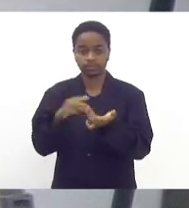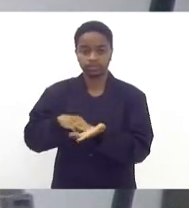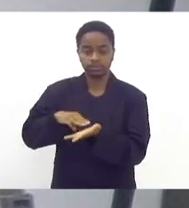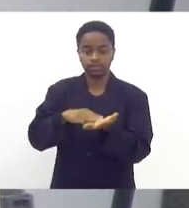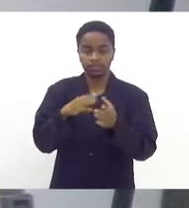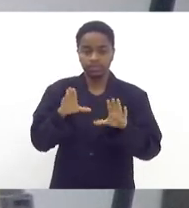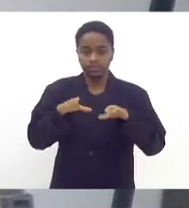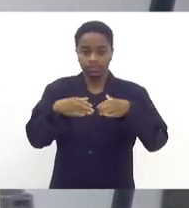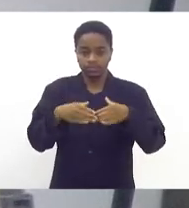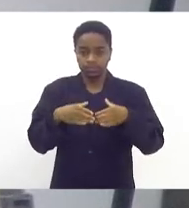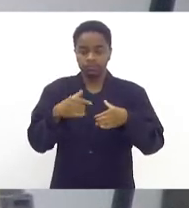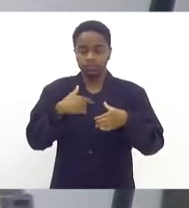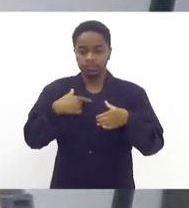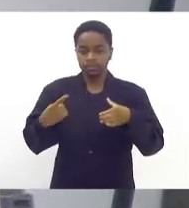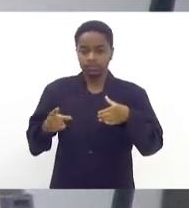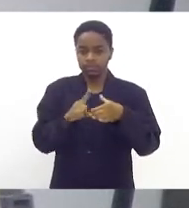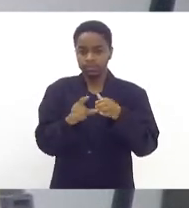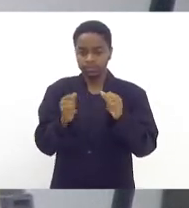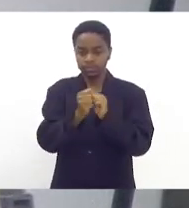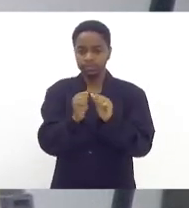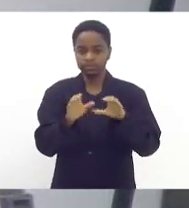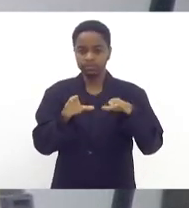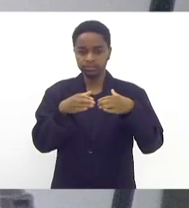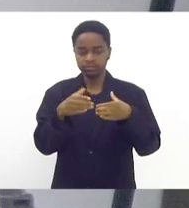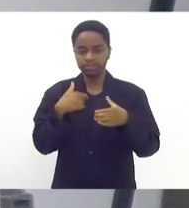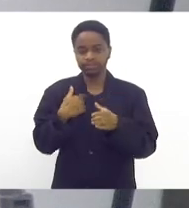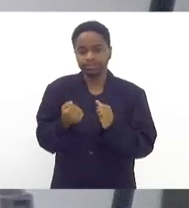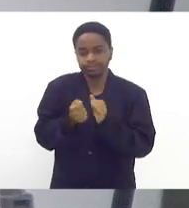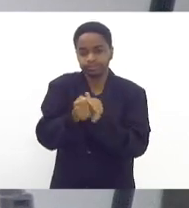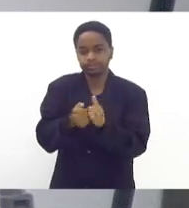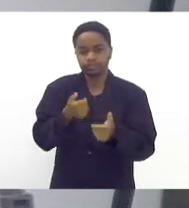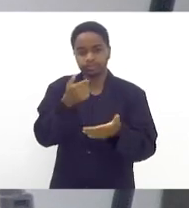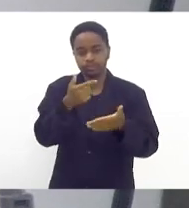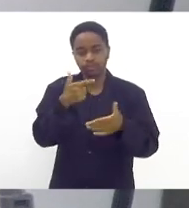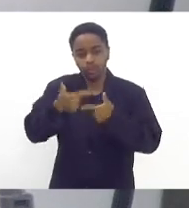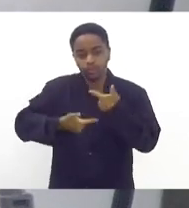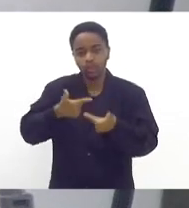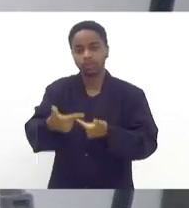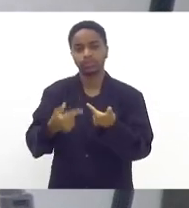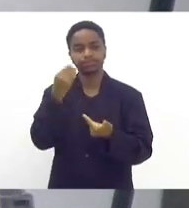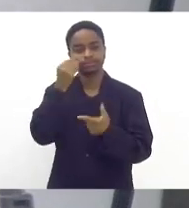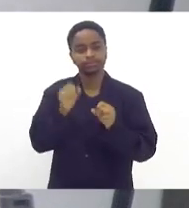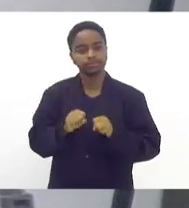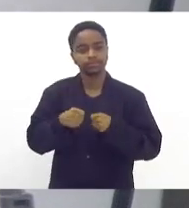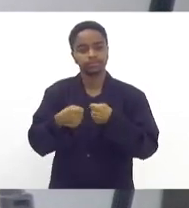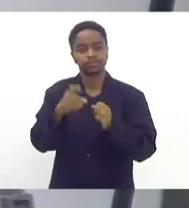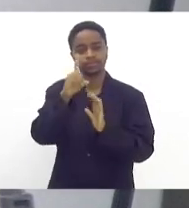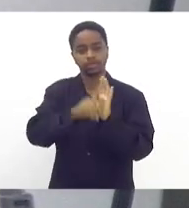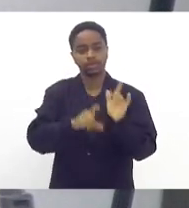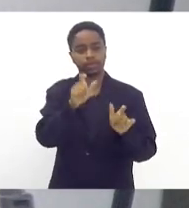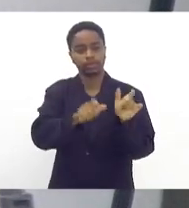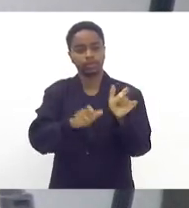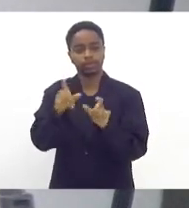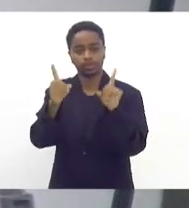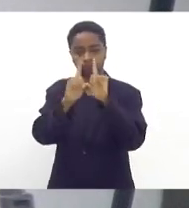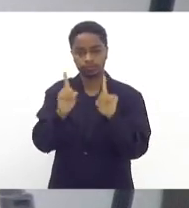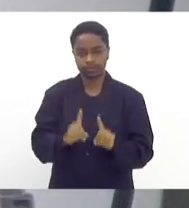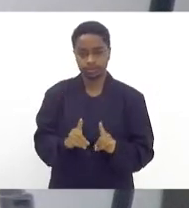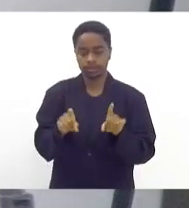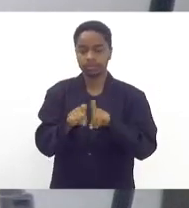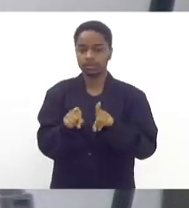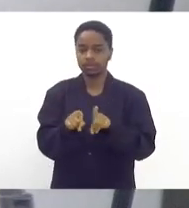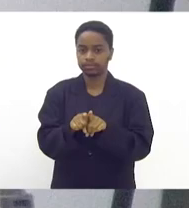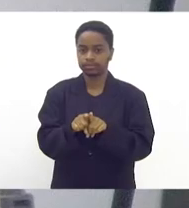efetivo da Comissão da pessoa com deficiência e vou estar junto nessa luta pra gente defender os direito da pessoa com deficiência e possam